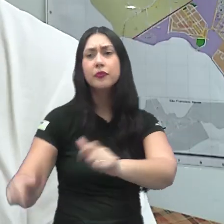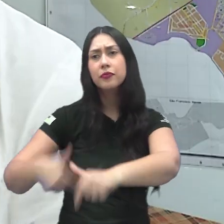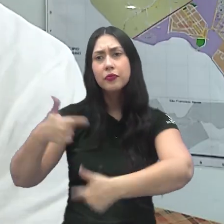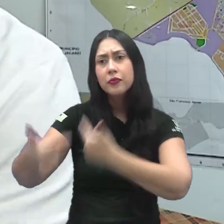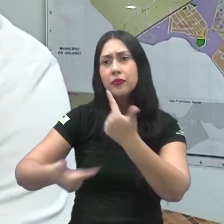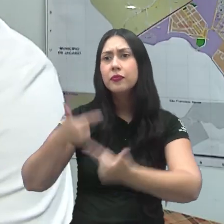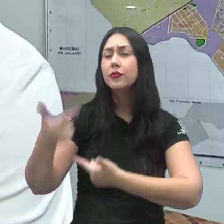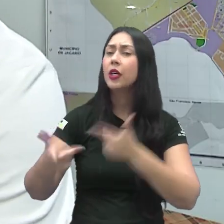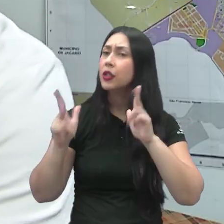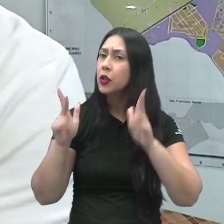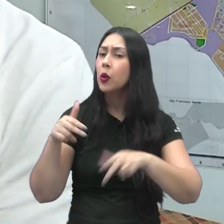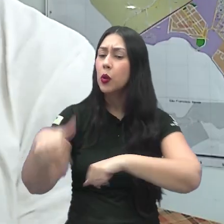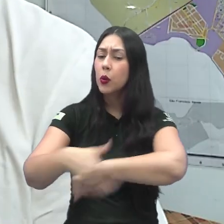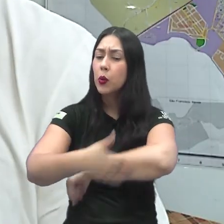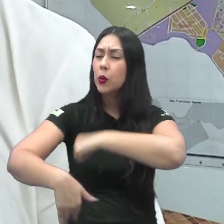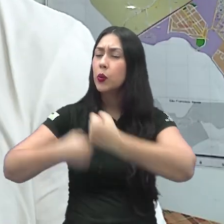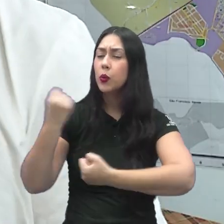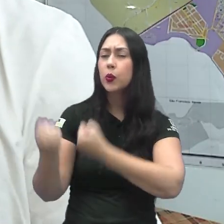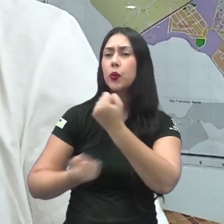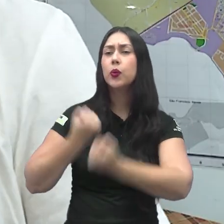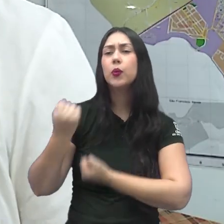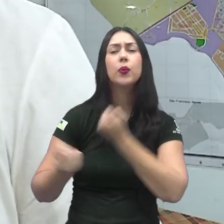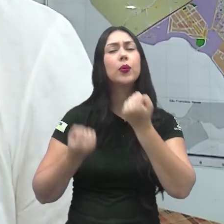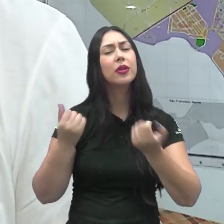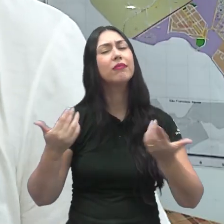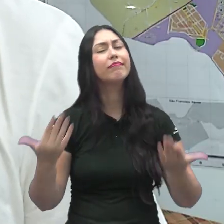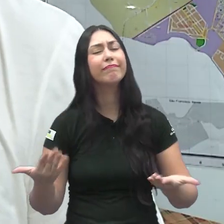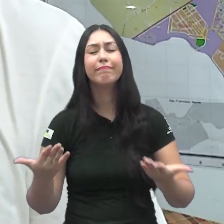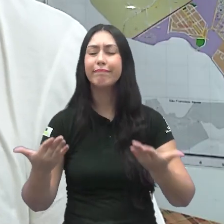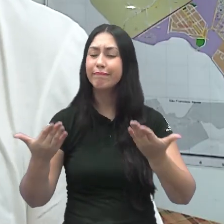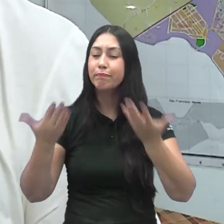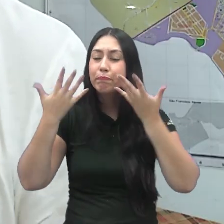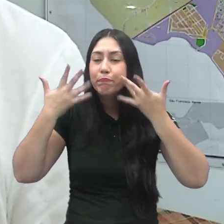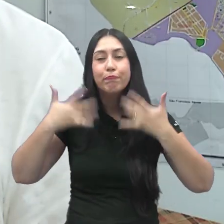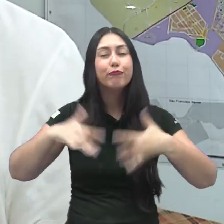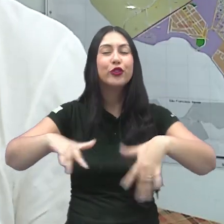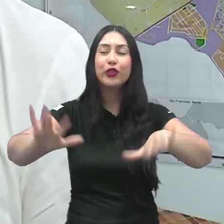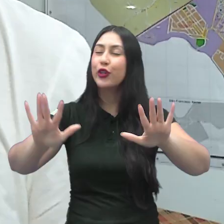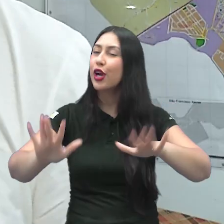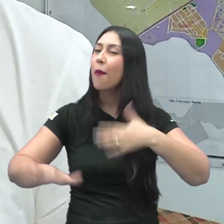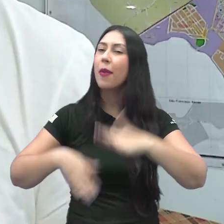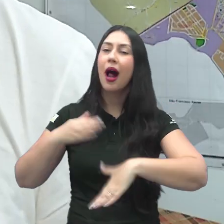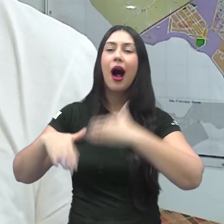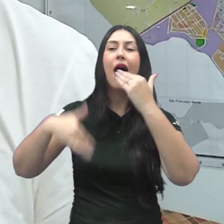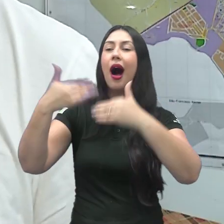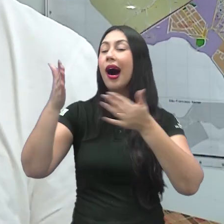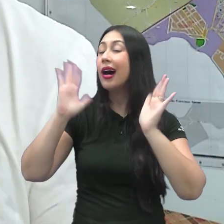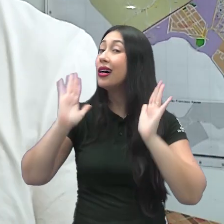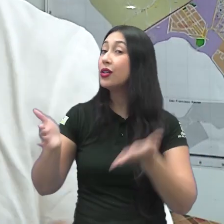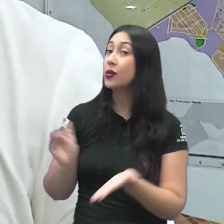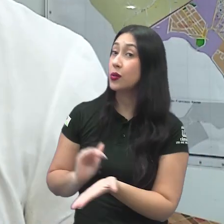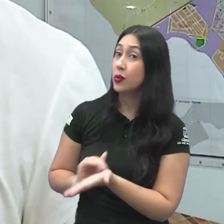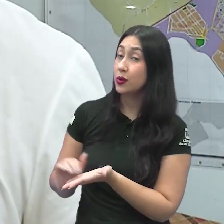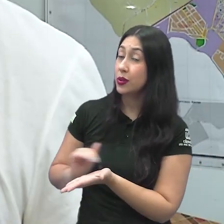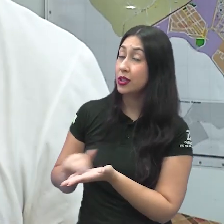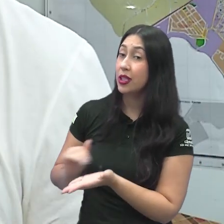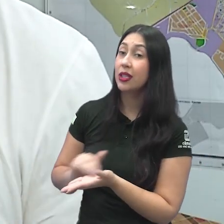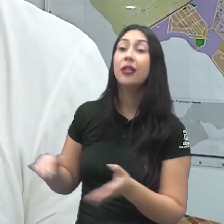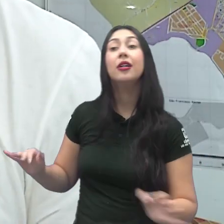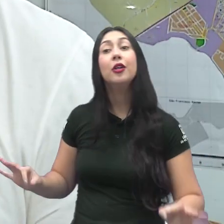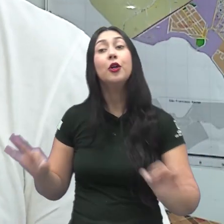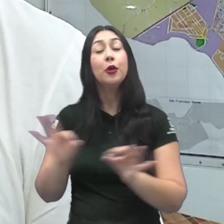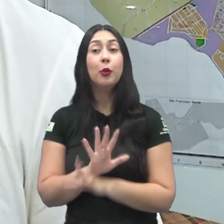trabalhos que têm dado certo, como as corridas de rua. Eu acho que tudo vai se caminhar bem. Né? Já está todas as